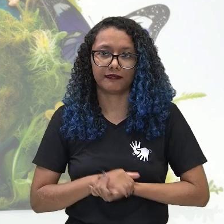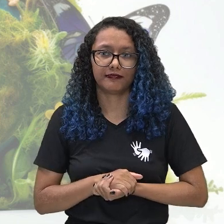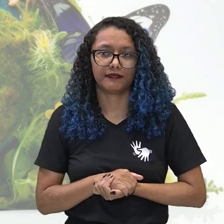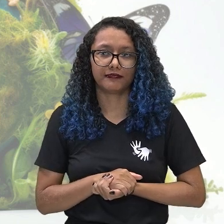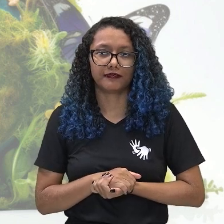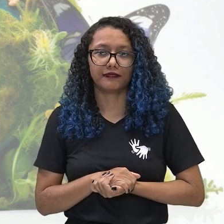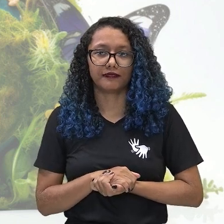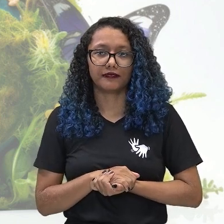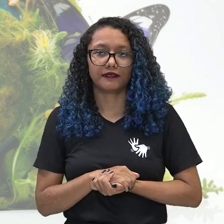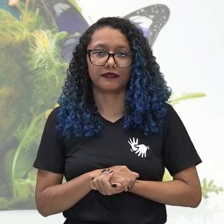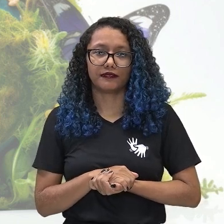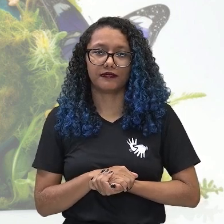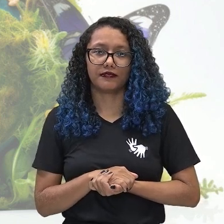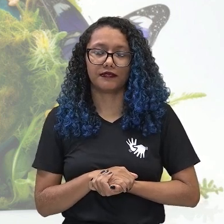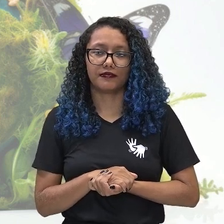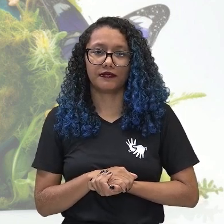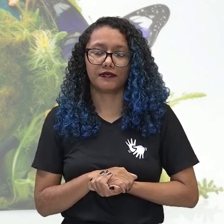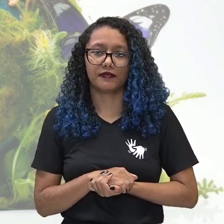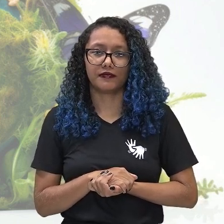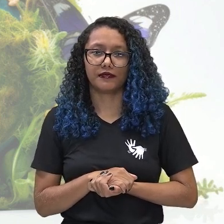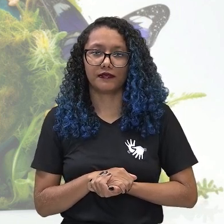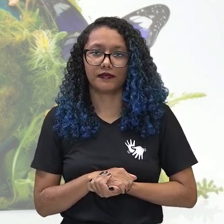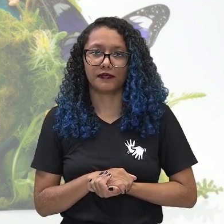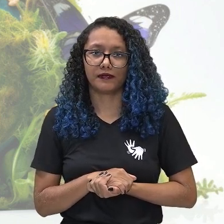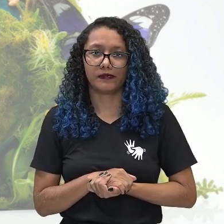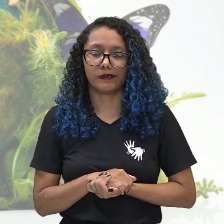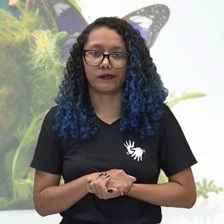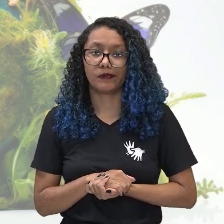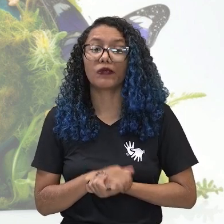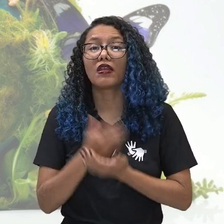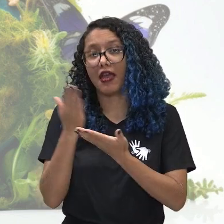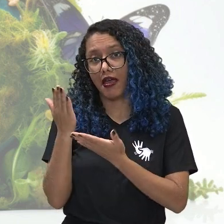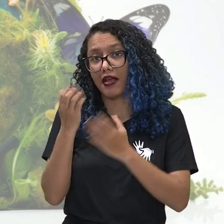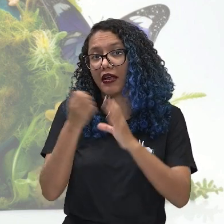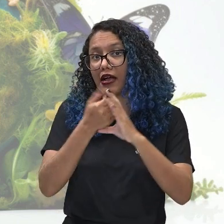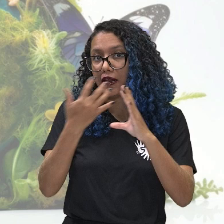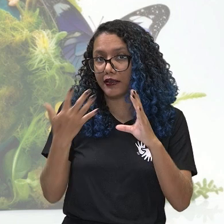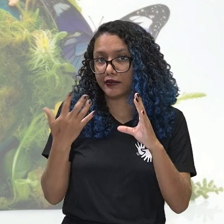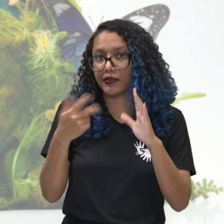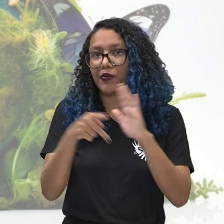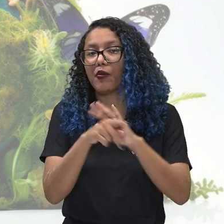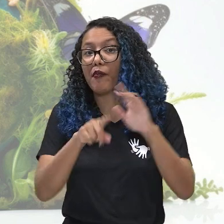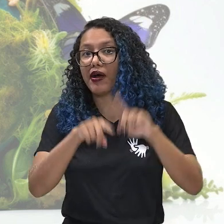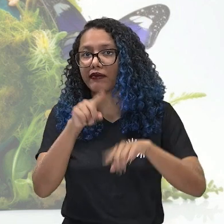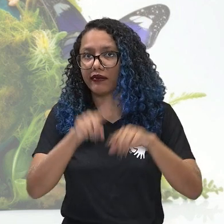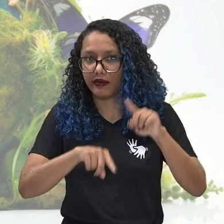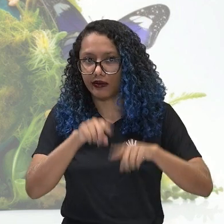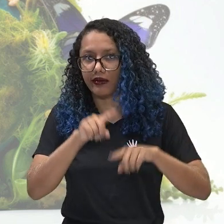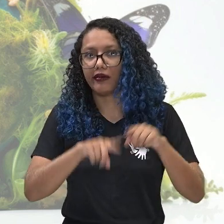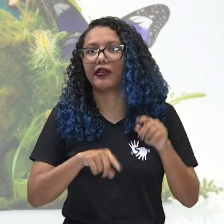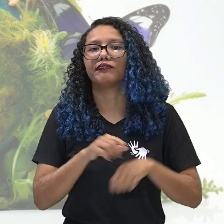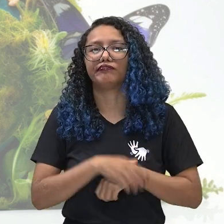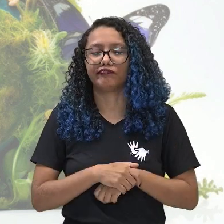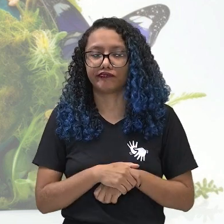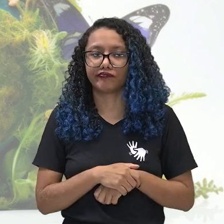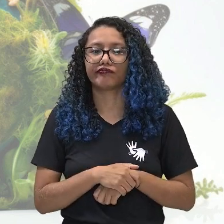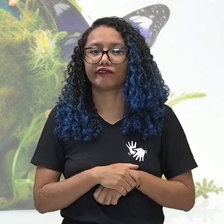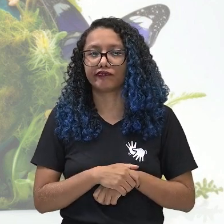a nossa densidade. Uma das propriedades gerais da matéria é